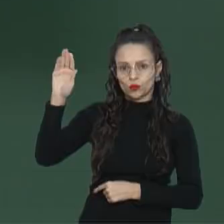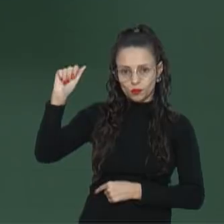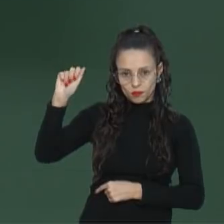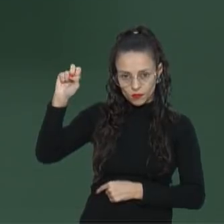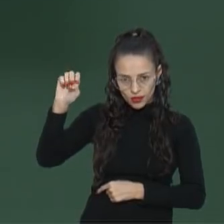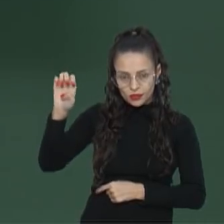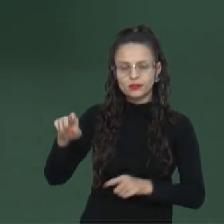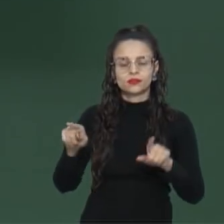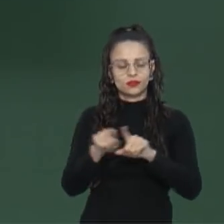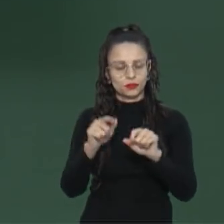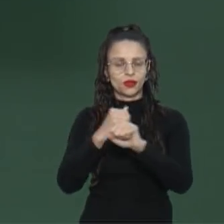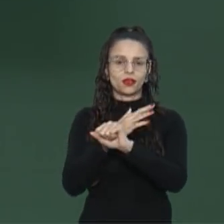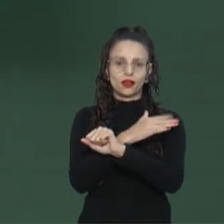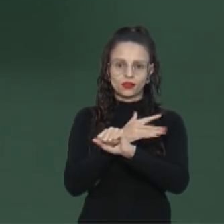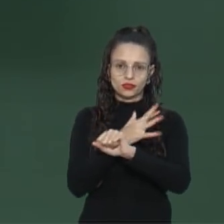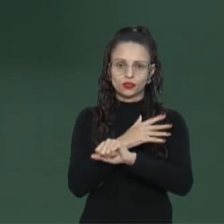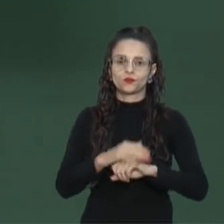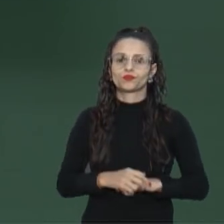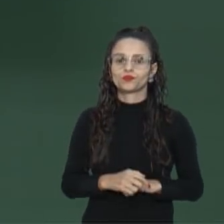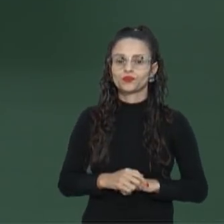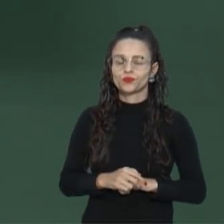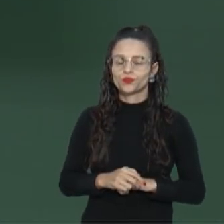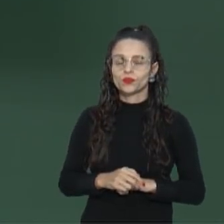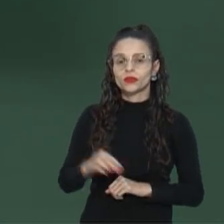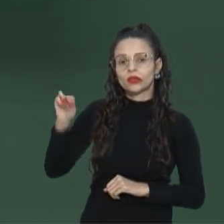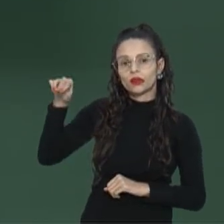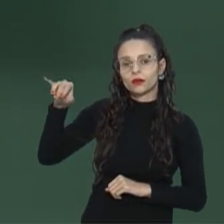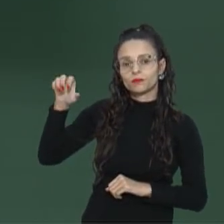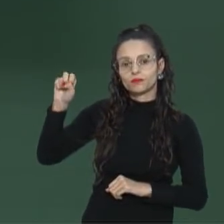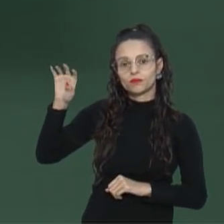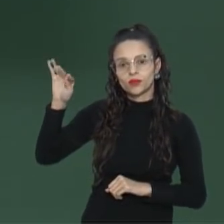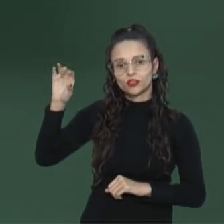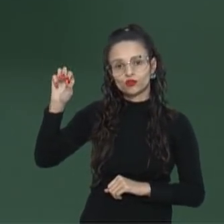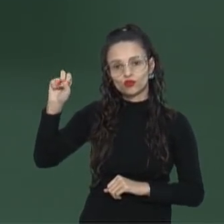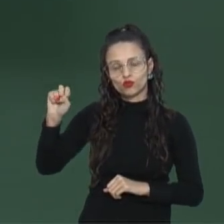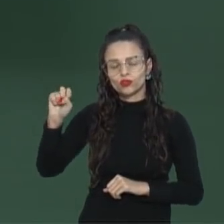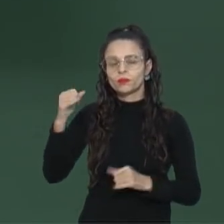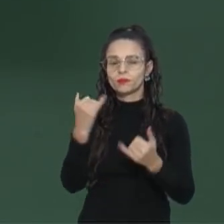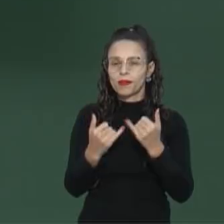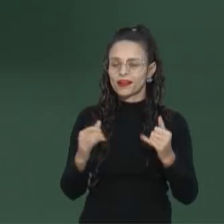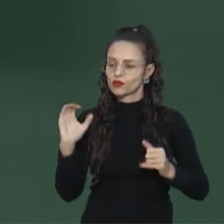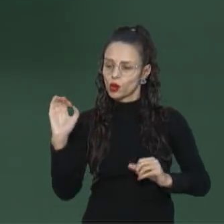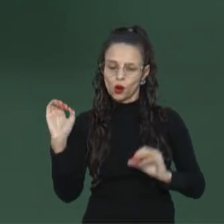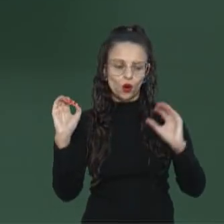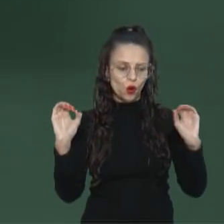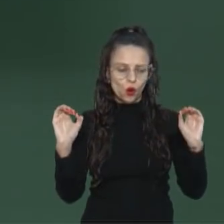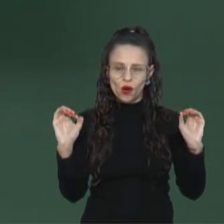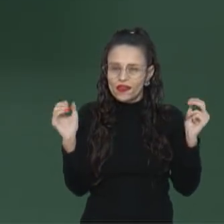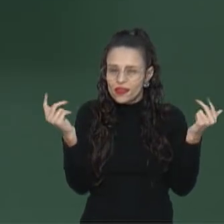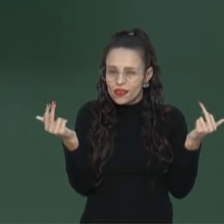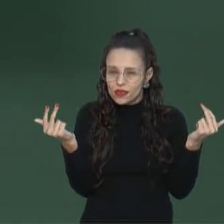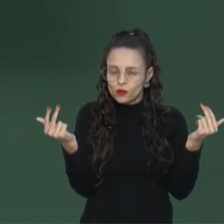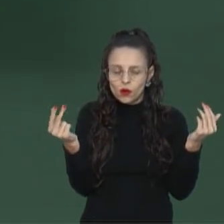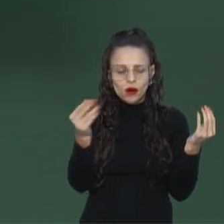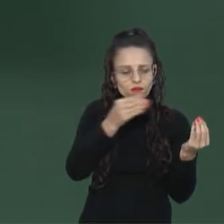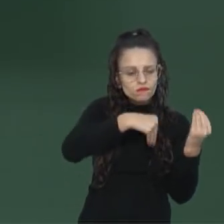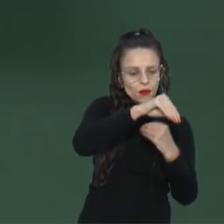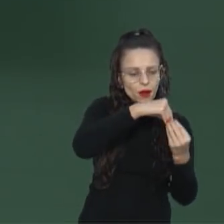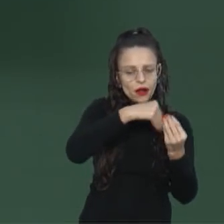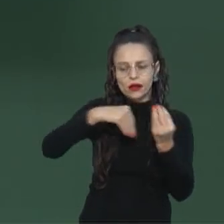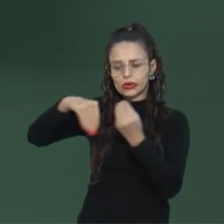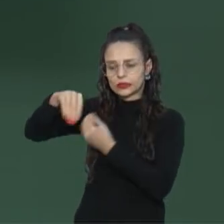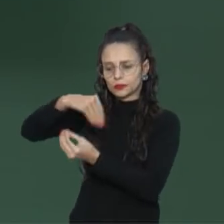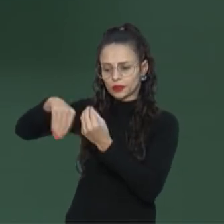ácido. Óxidos mistos, eles se comportam como se fossem dois óxidos da mesma substância e cada um reage do jeito